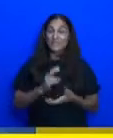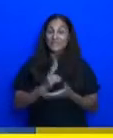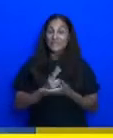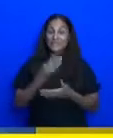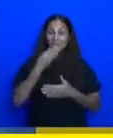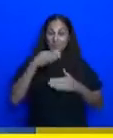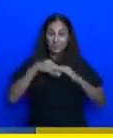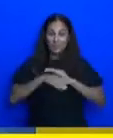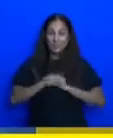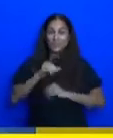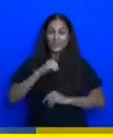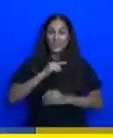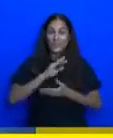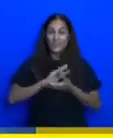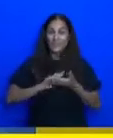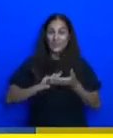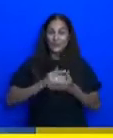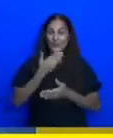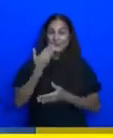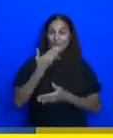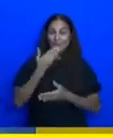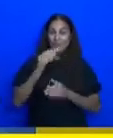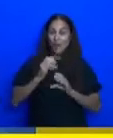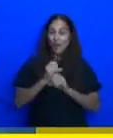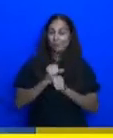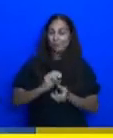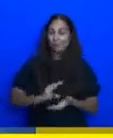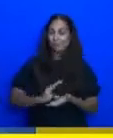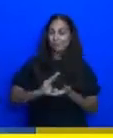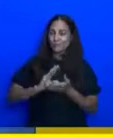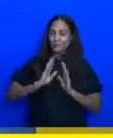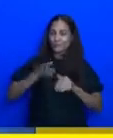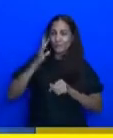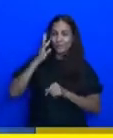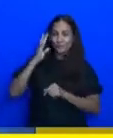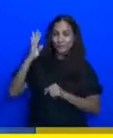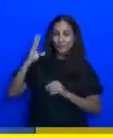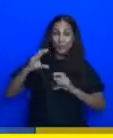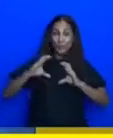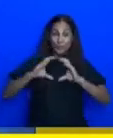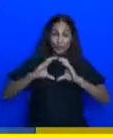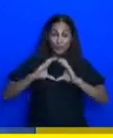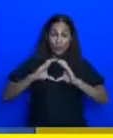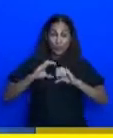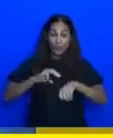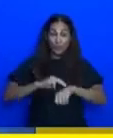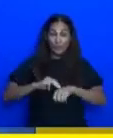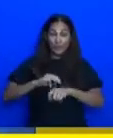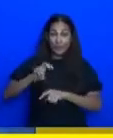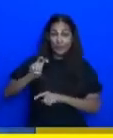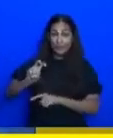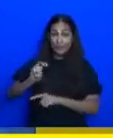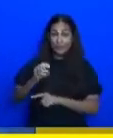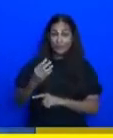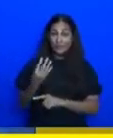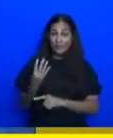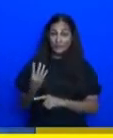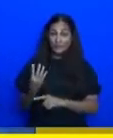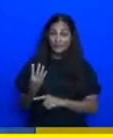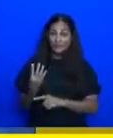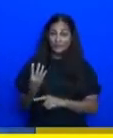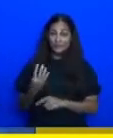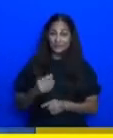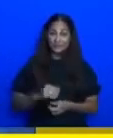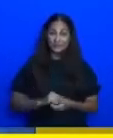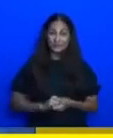Na sequência da Time Mania tem Loto Fácil com o prêmio acumulado. Já pensou? Bola marrom